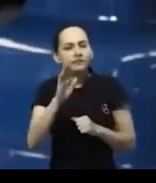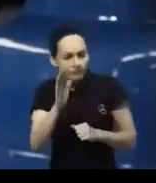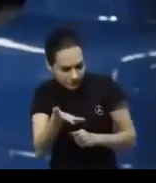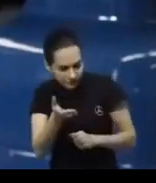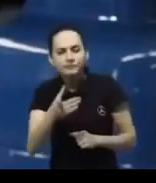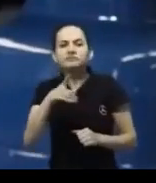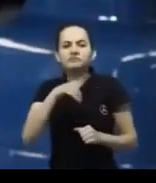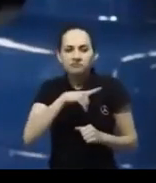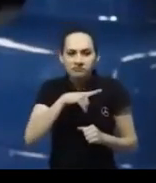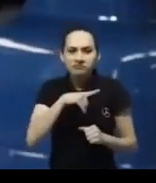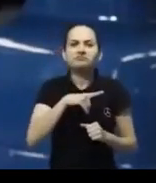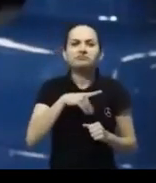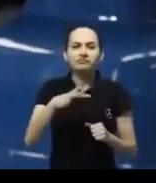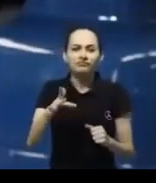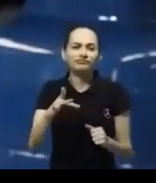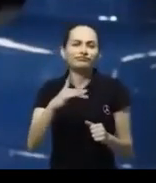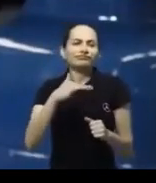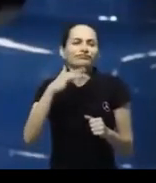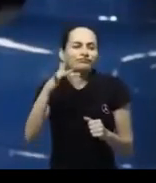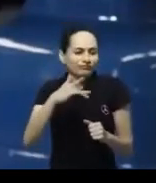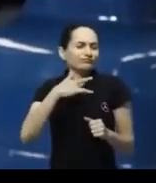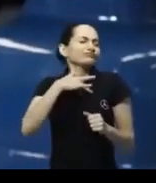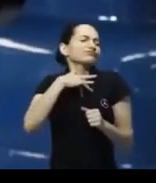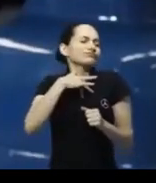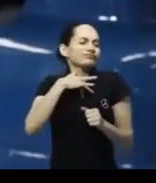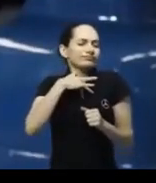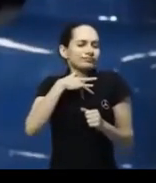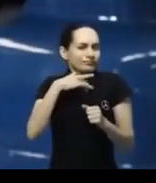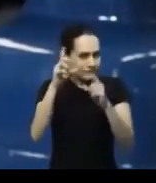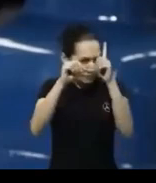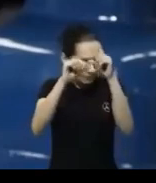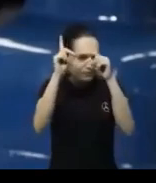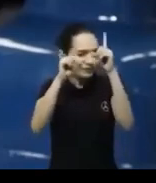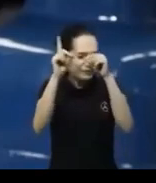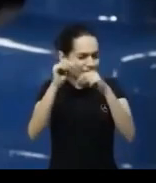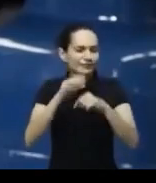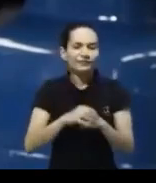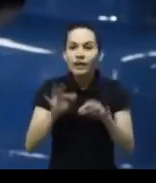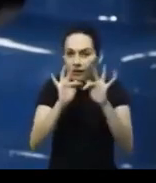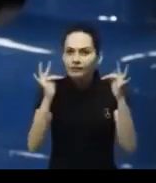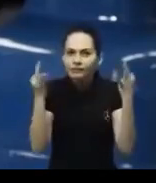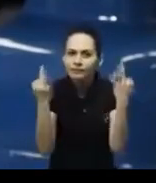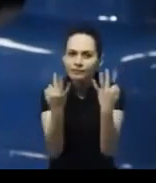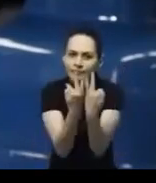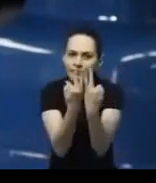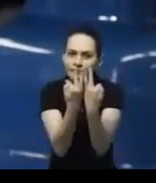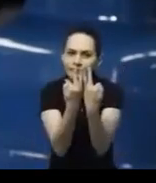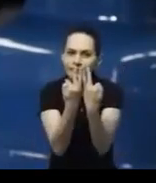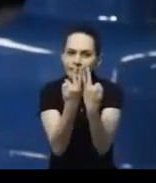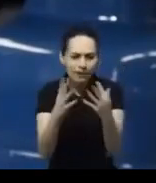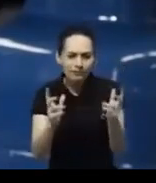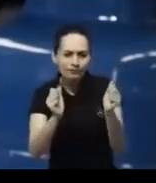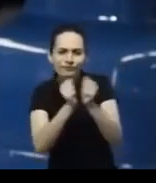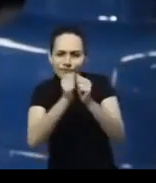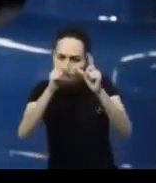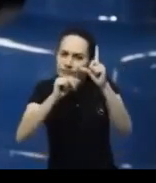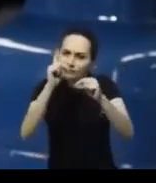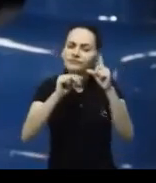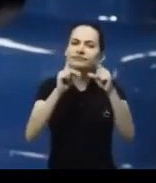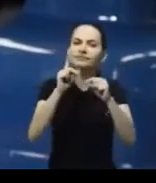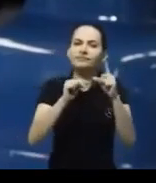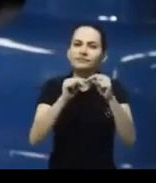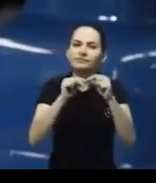tiveram tempo suficiente para se apaixonar pela estrela. Essa família que compõe a marca